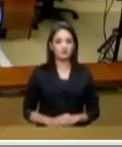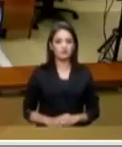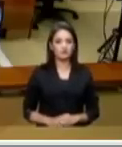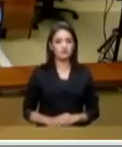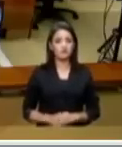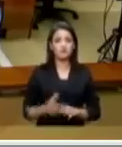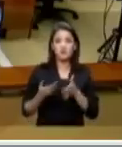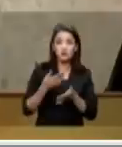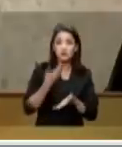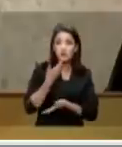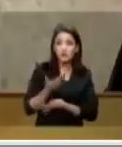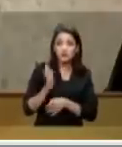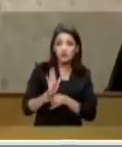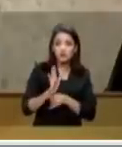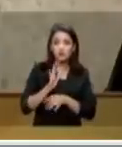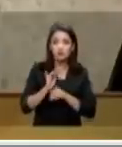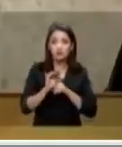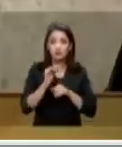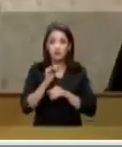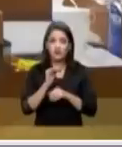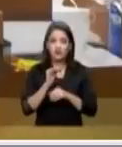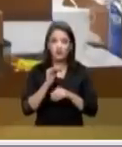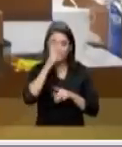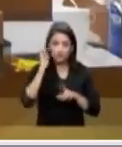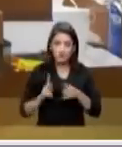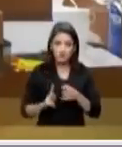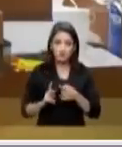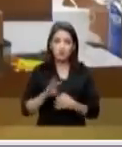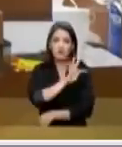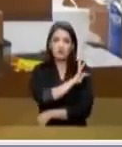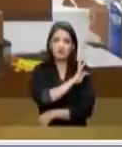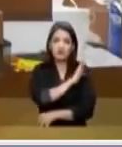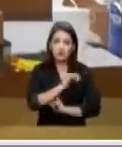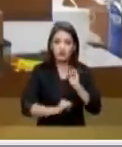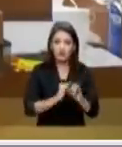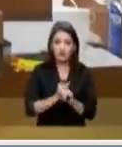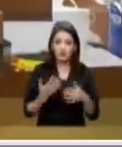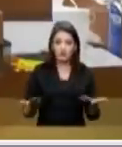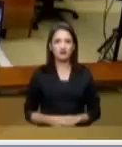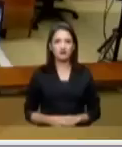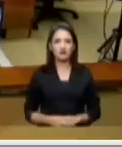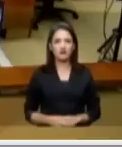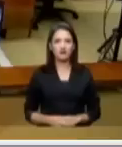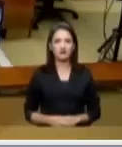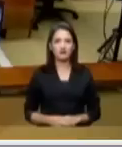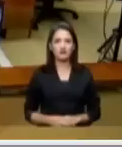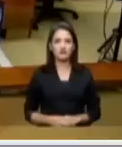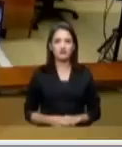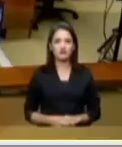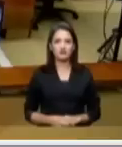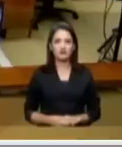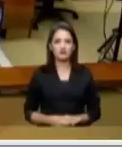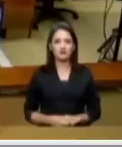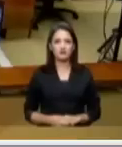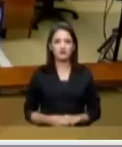contraponto tem que vir de algum lugar da institucionalidade do congresso o senador não todos estão todos essa